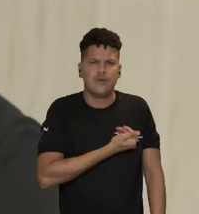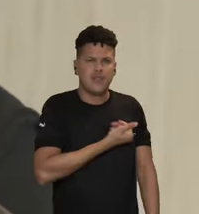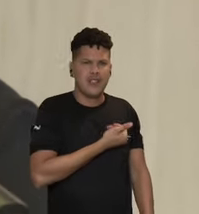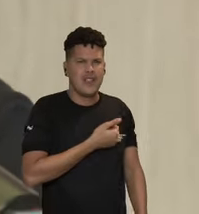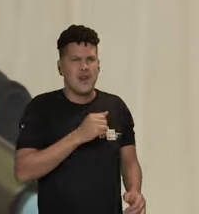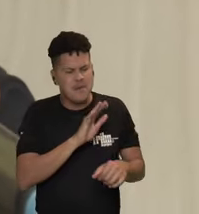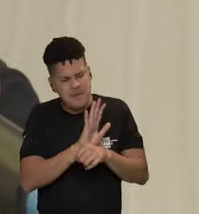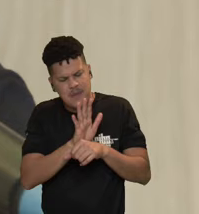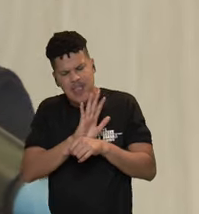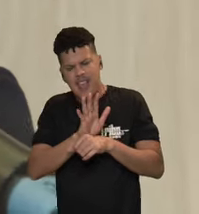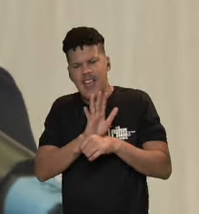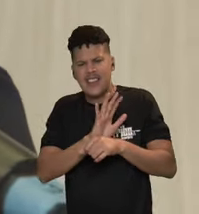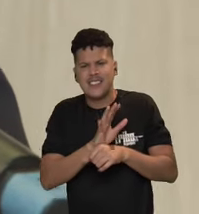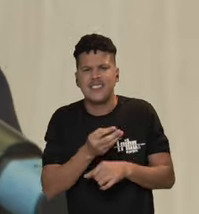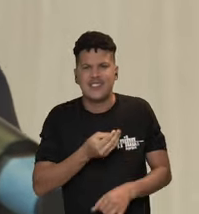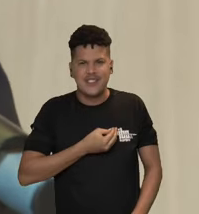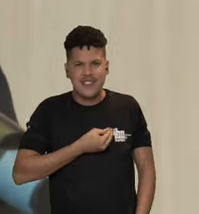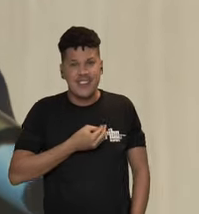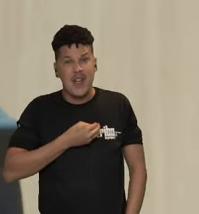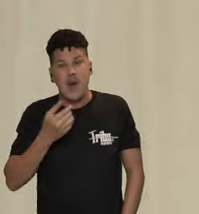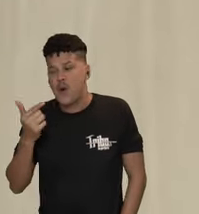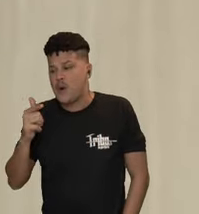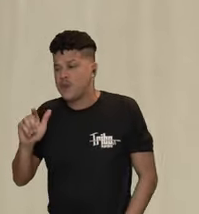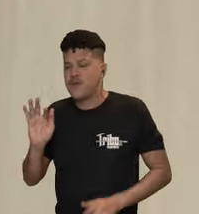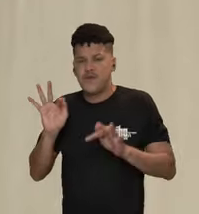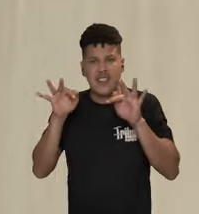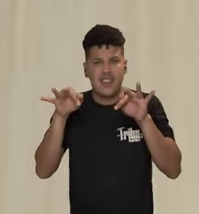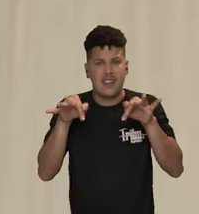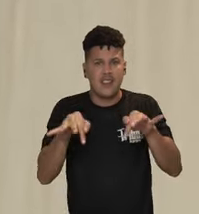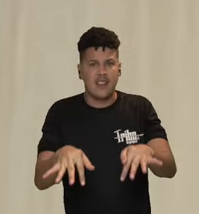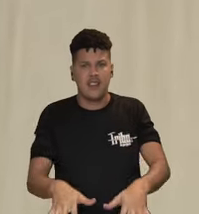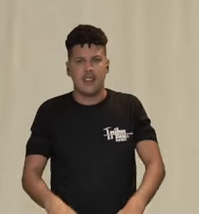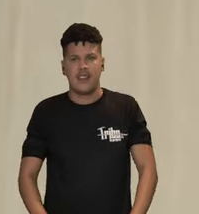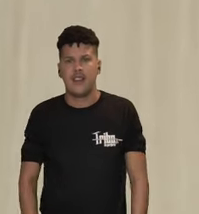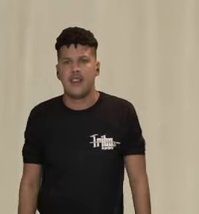Nosso filme existir outro